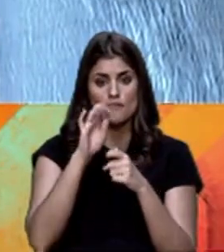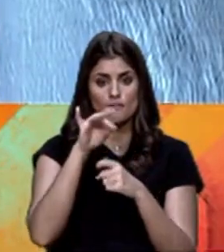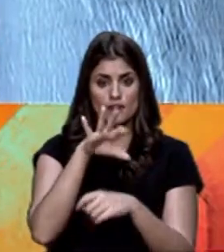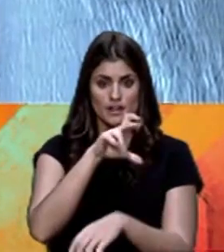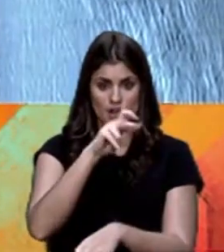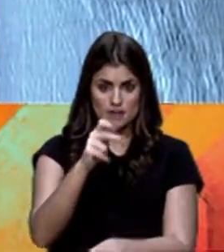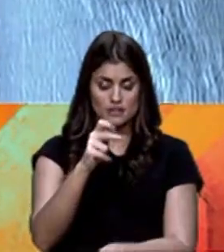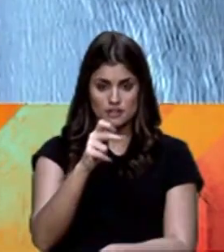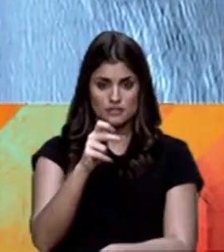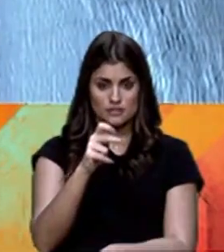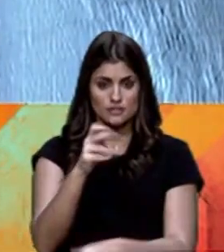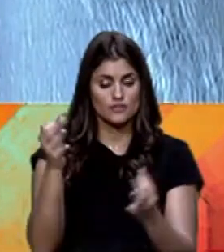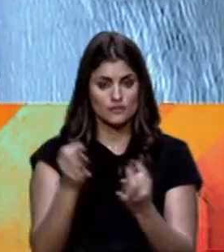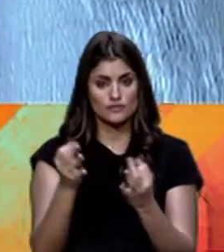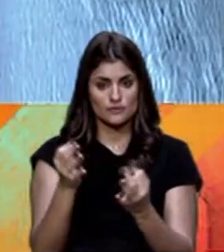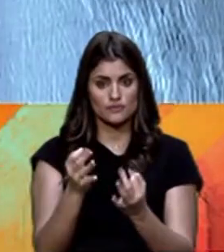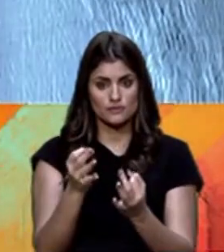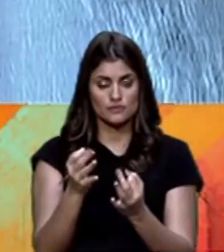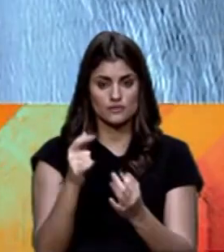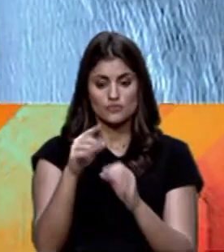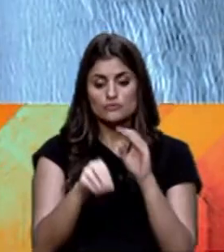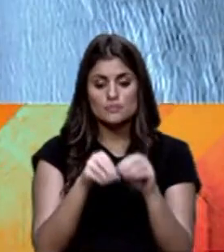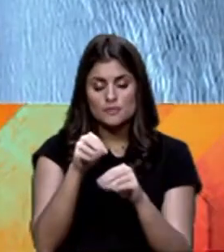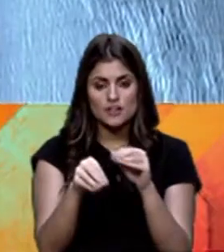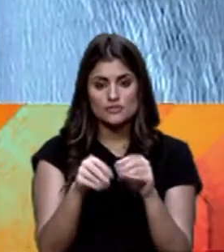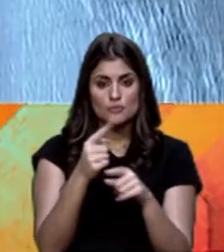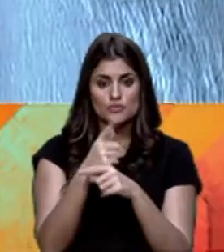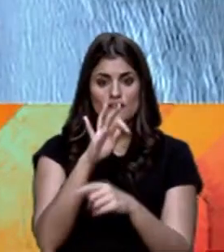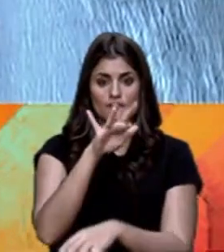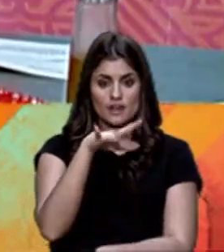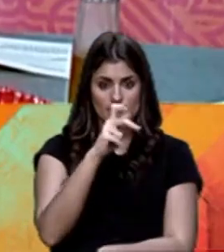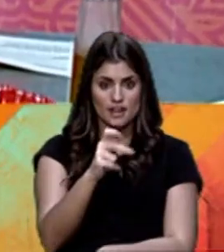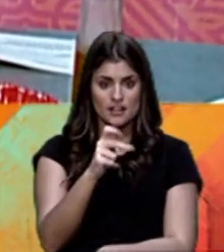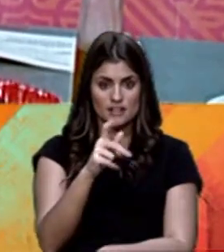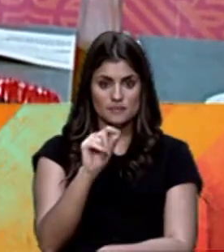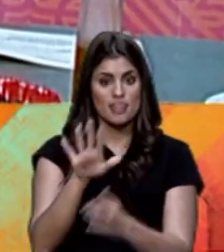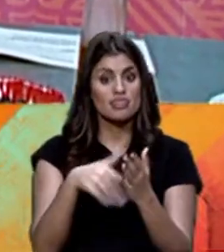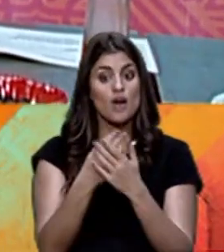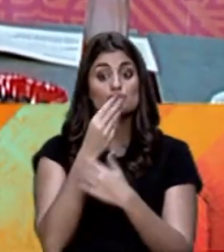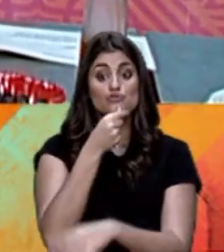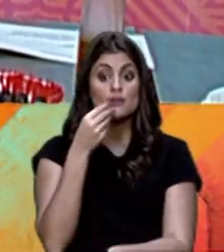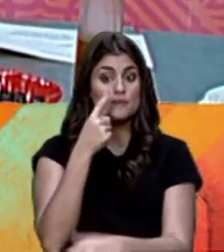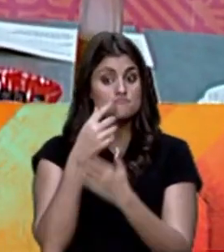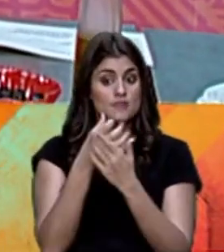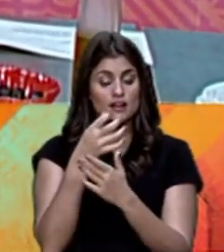farinheira. Exatamente. Nós exagerámos assim muito os temperos, porque a farinheira depois também vai dar sabor.